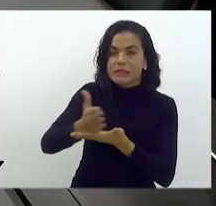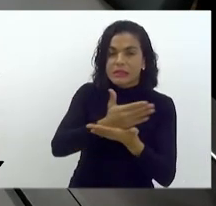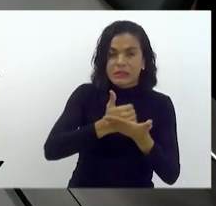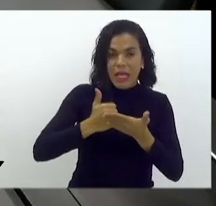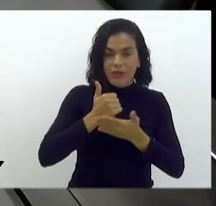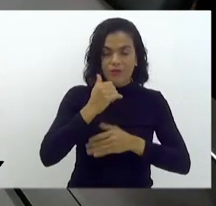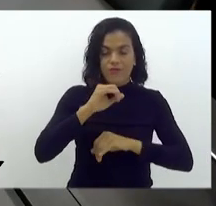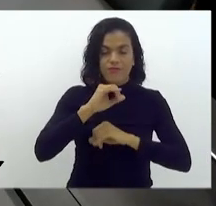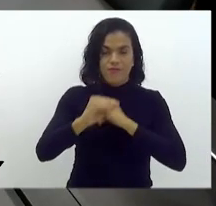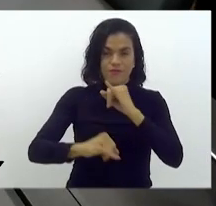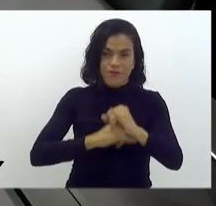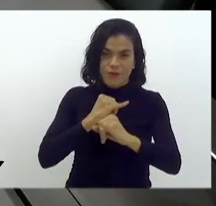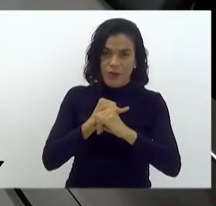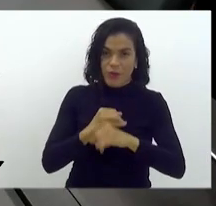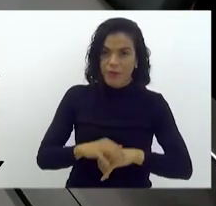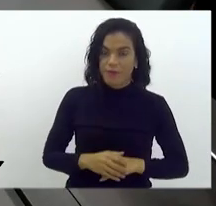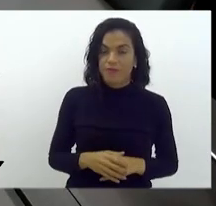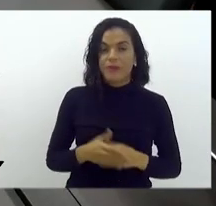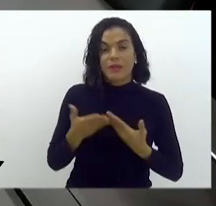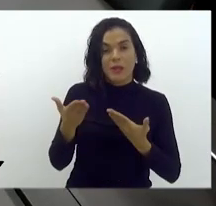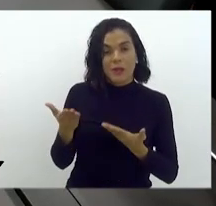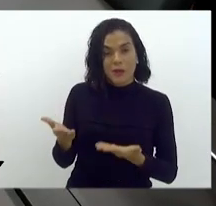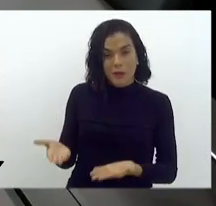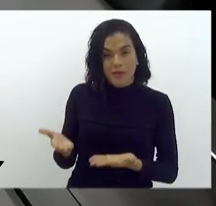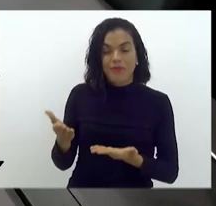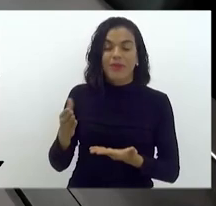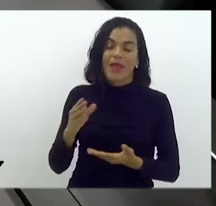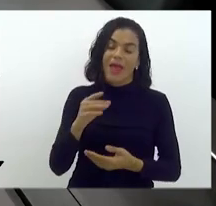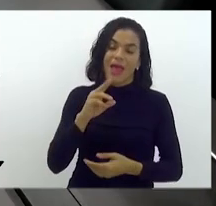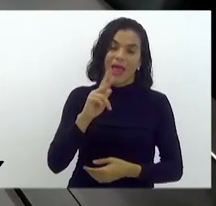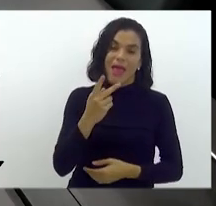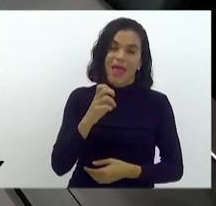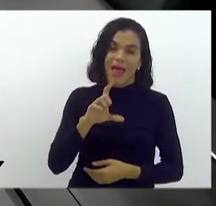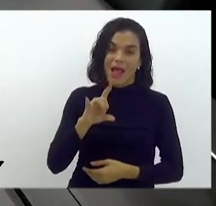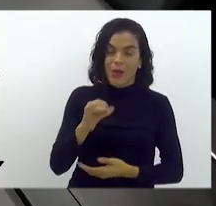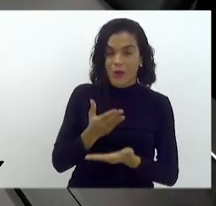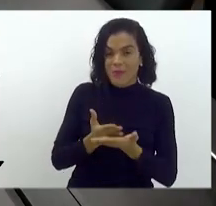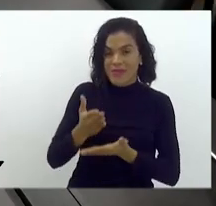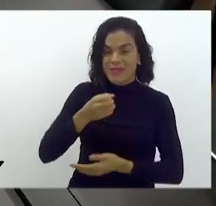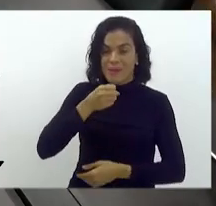Doutor Leal uma conforme sugerido pelo Dr Hélio